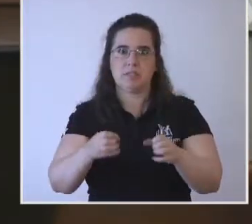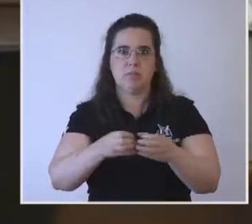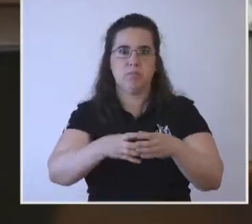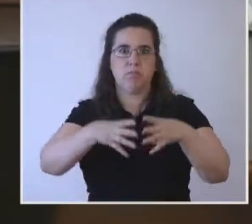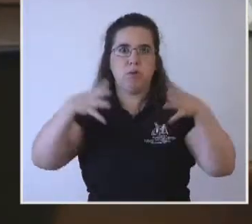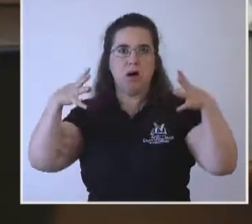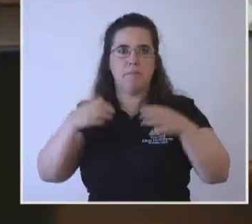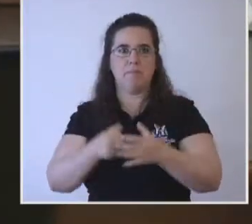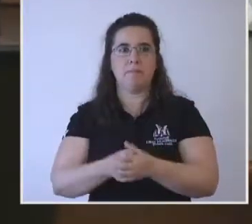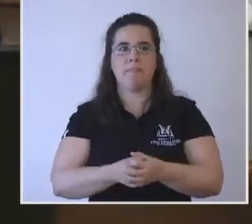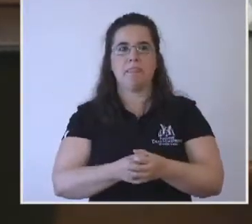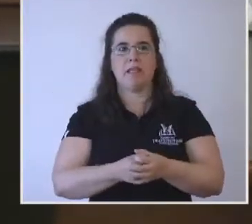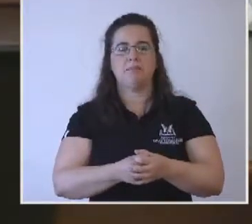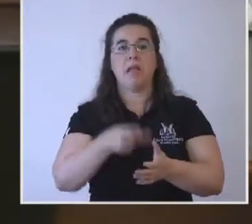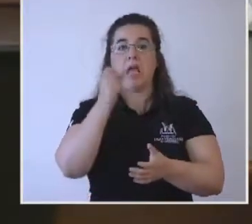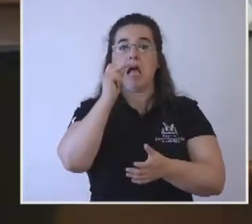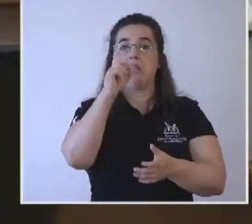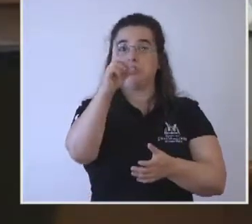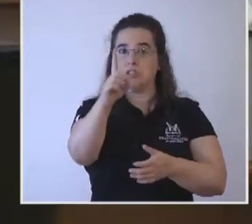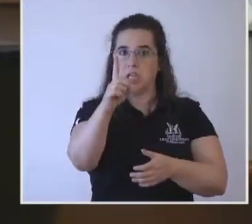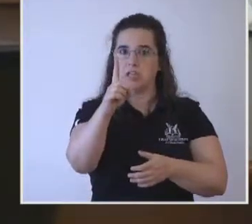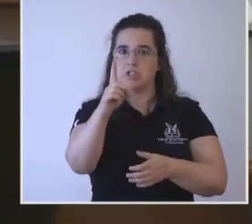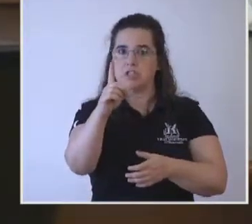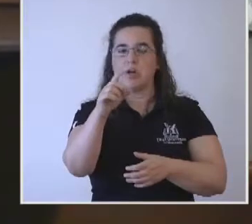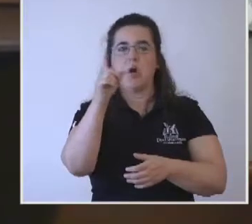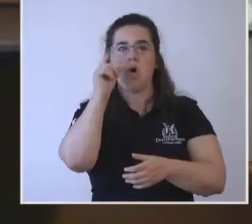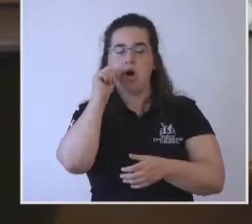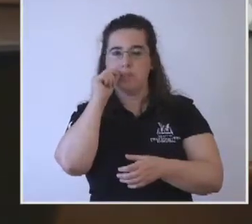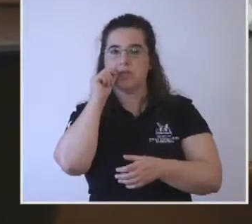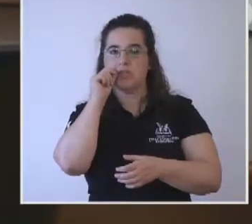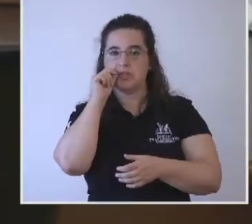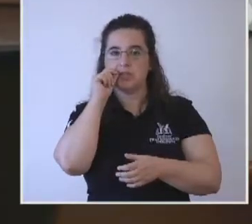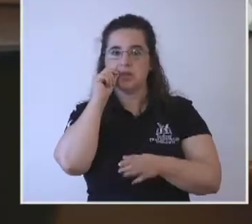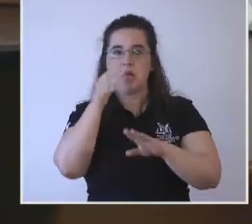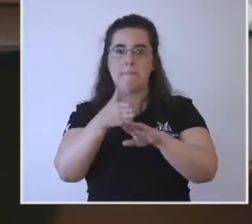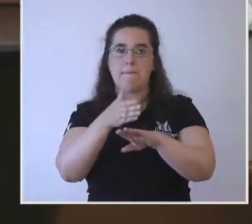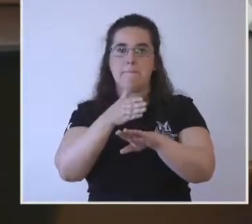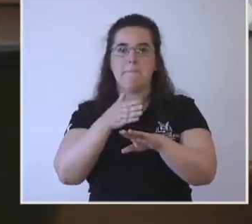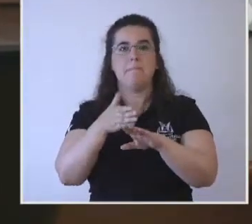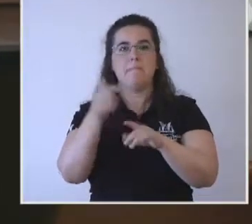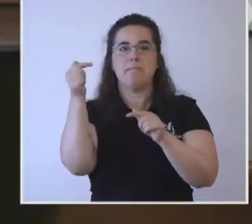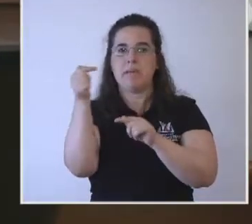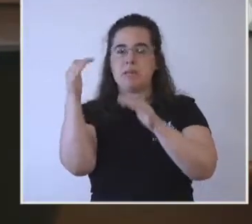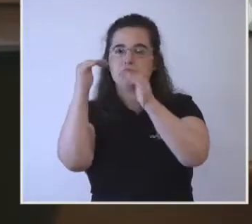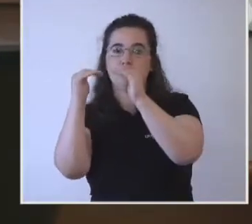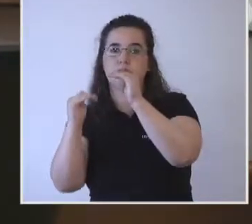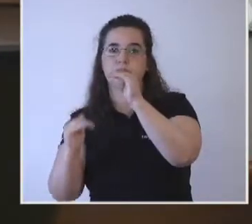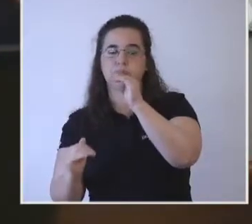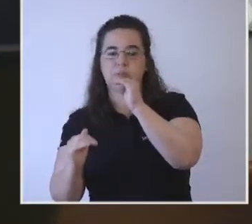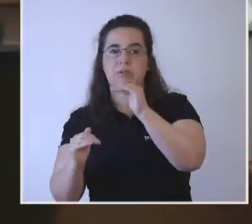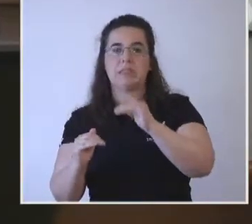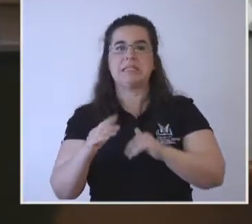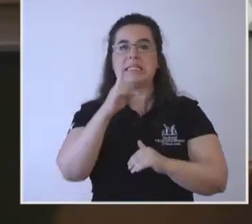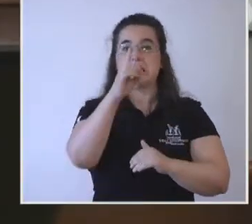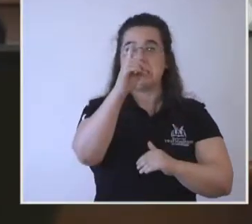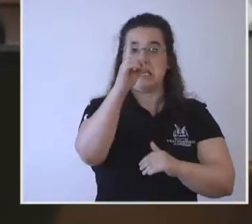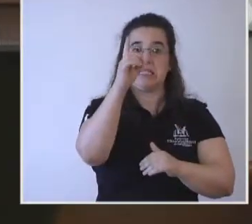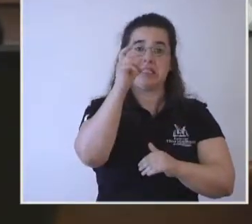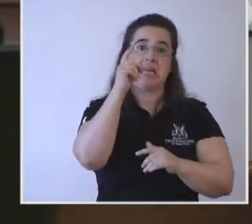significativa. 6 anos nos homens, 6 anos nas mulheres também. Uma